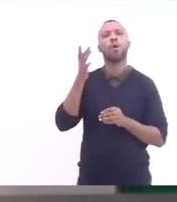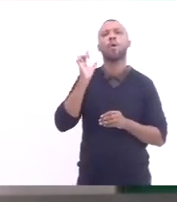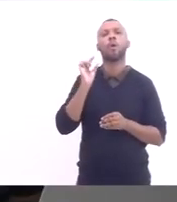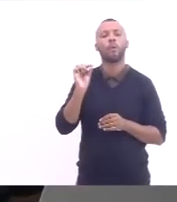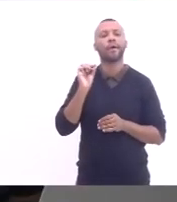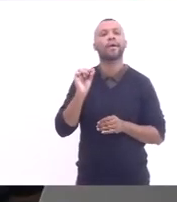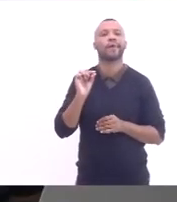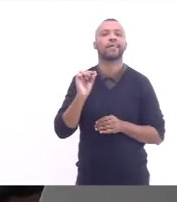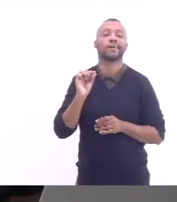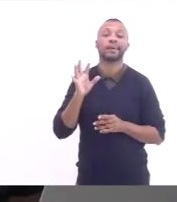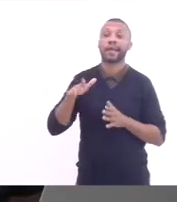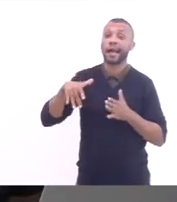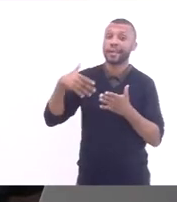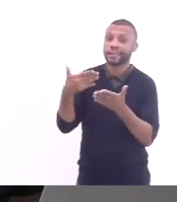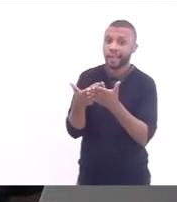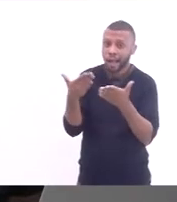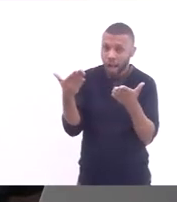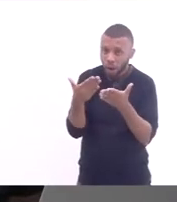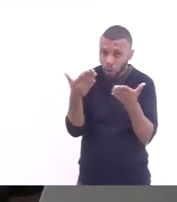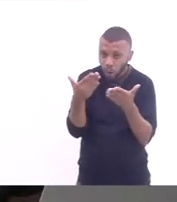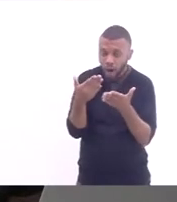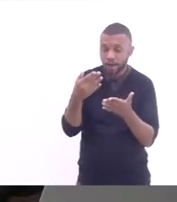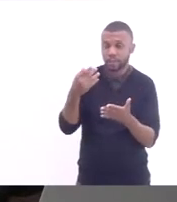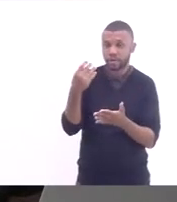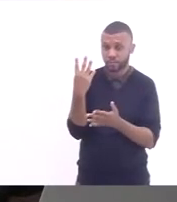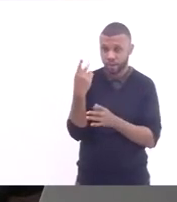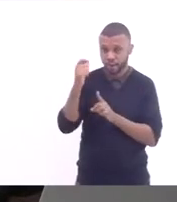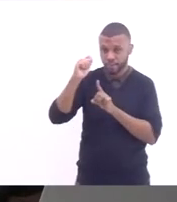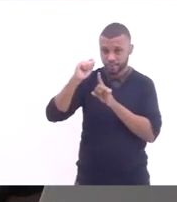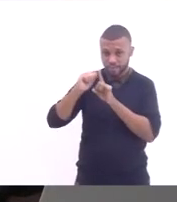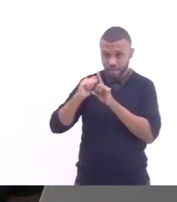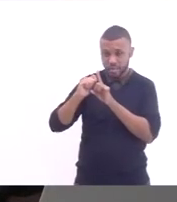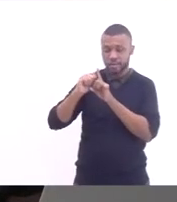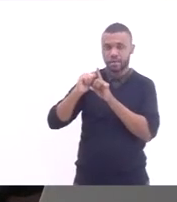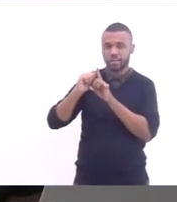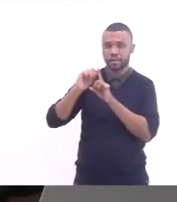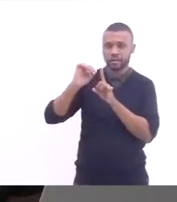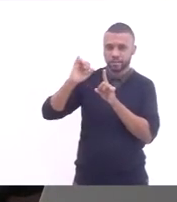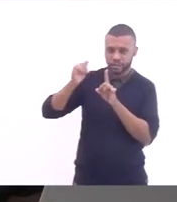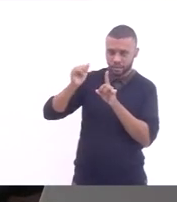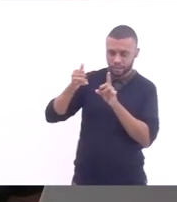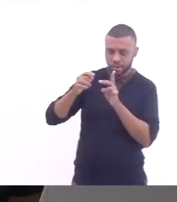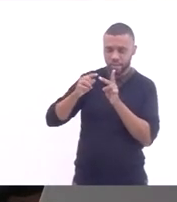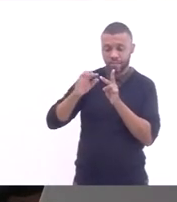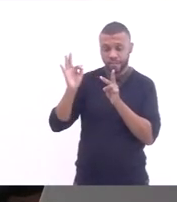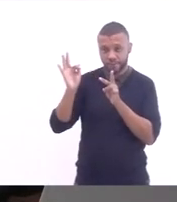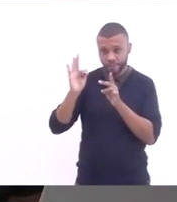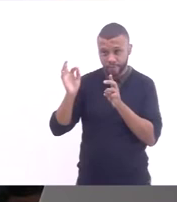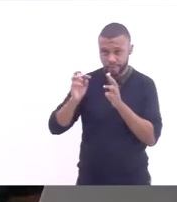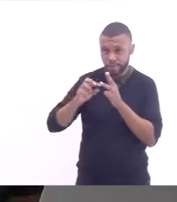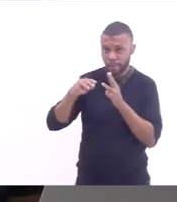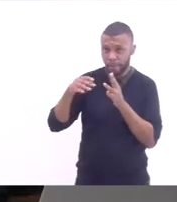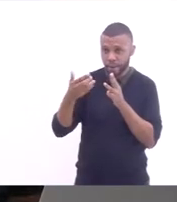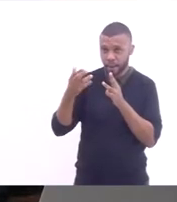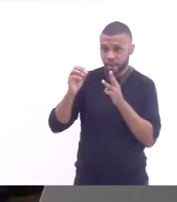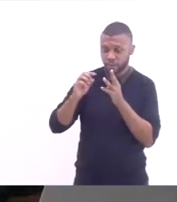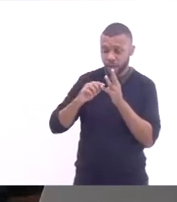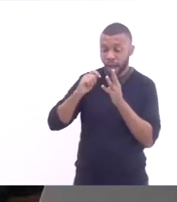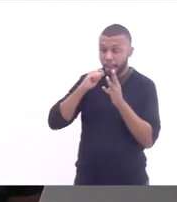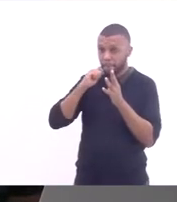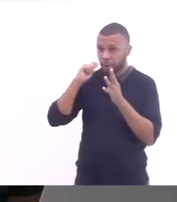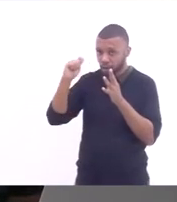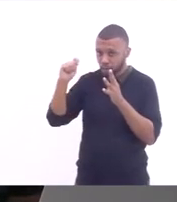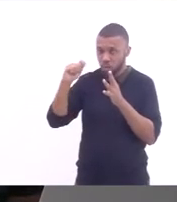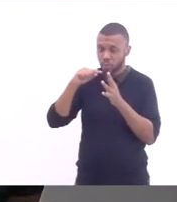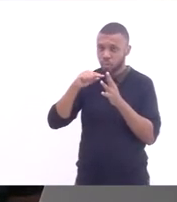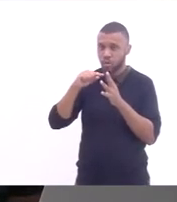que está até agora no primeiro quadrimestre, esse volume de vendas tende a diminuir, porque